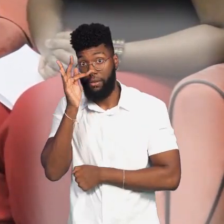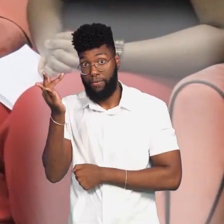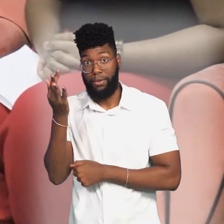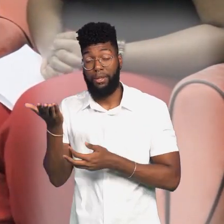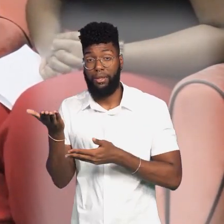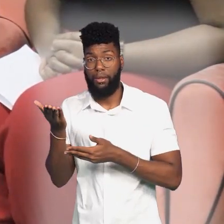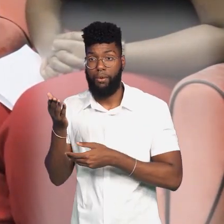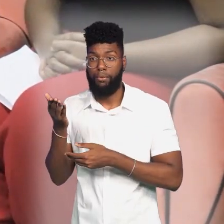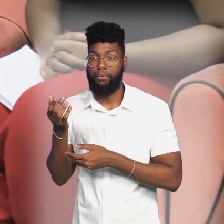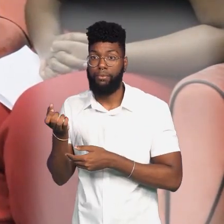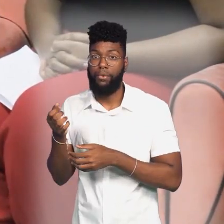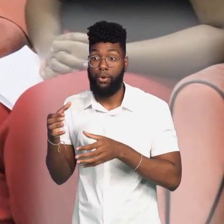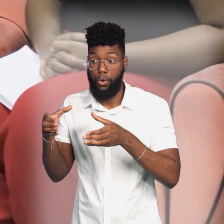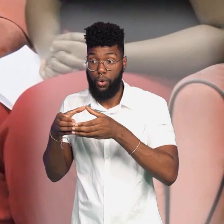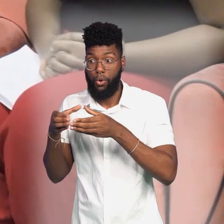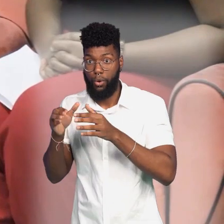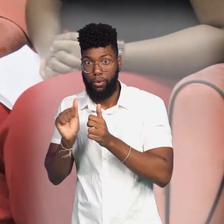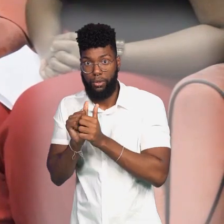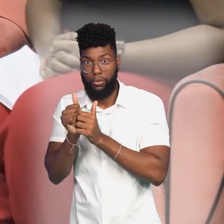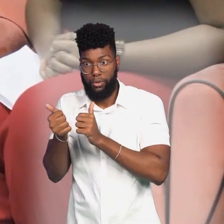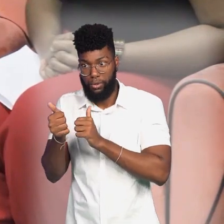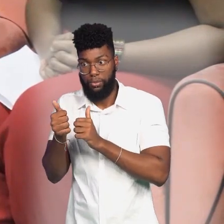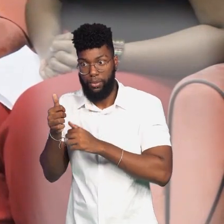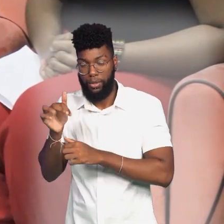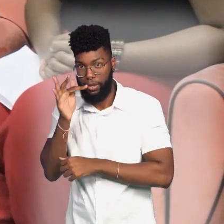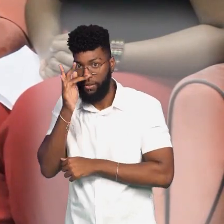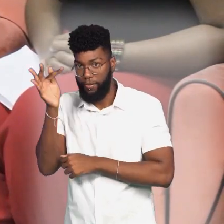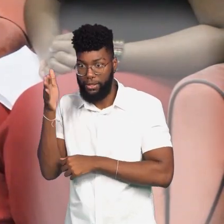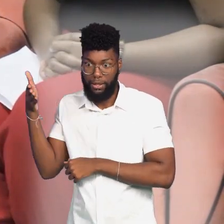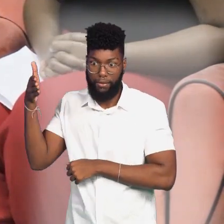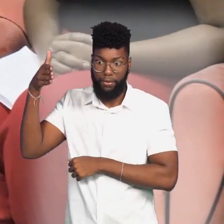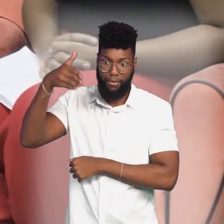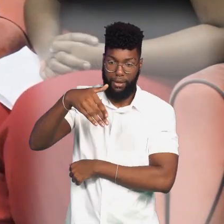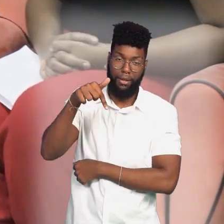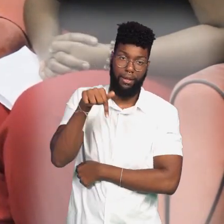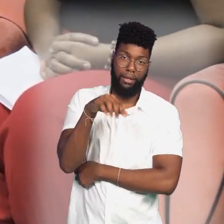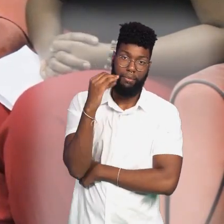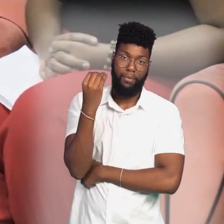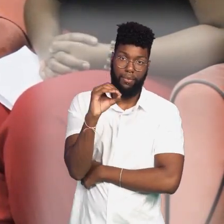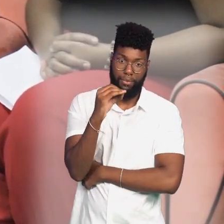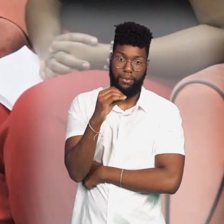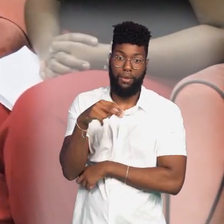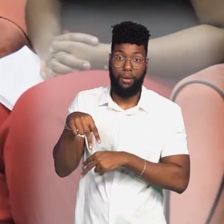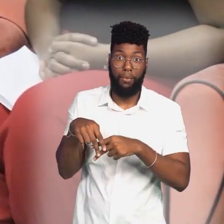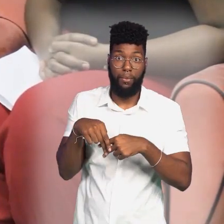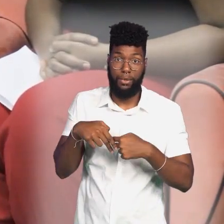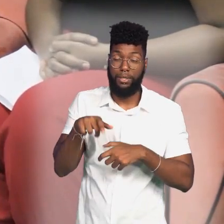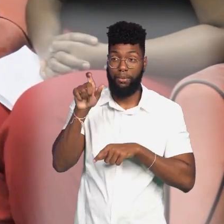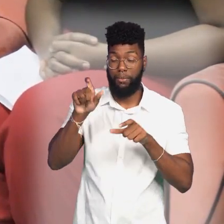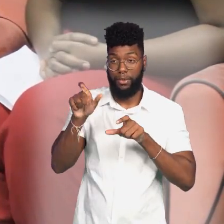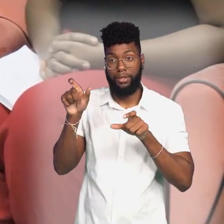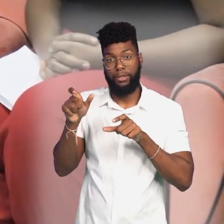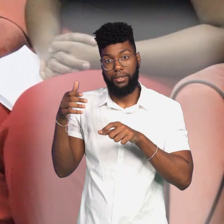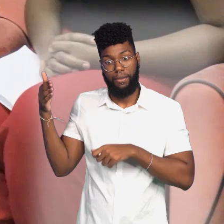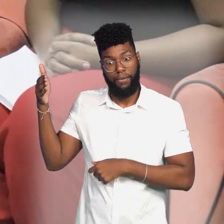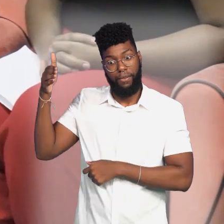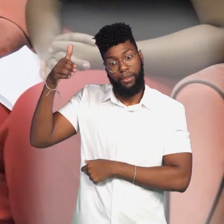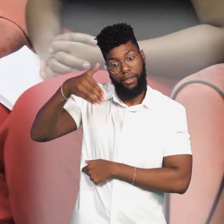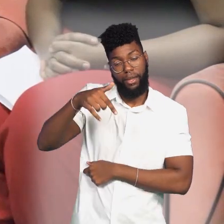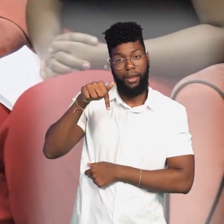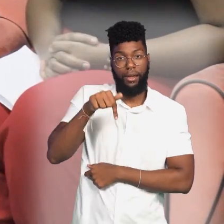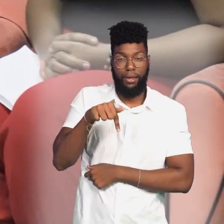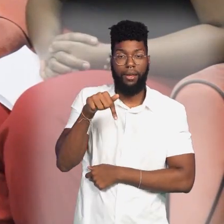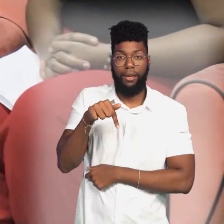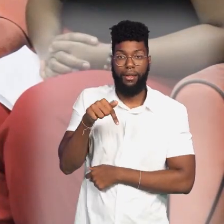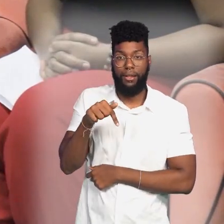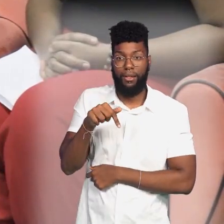em Porto Alegre. E aí eles vieram uma semana antes. E aí depois, Tem uma curiosidade legal, assim, quando